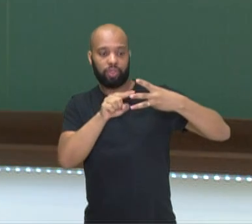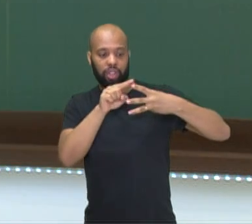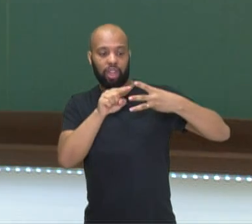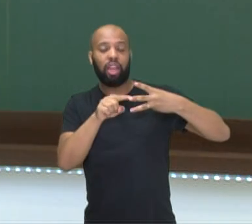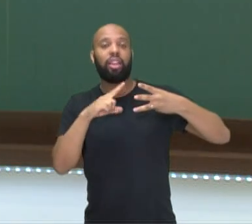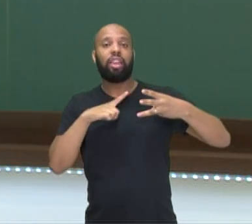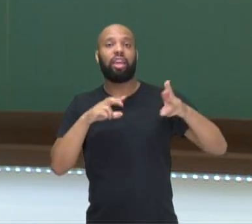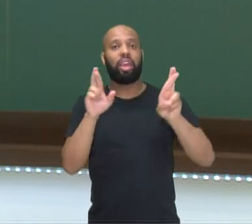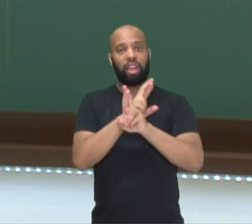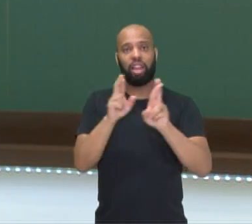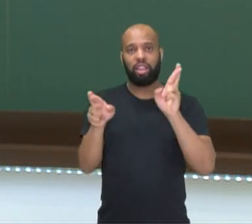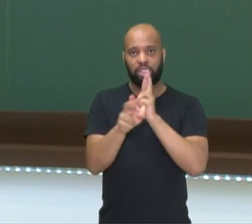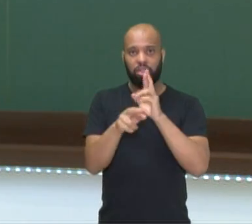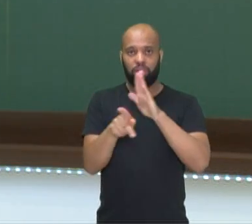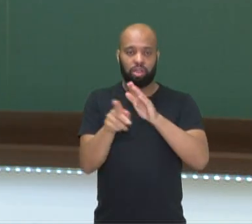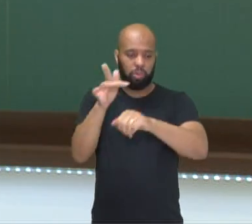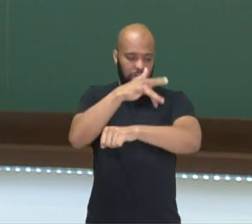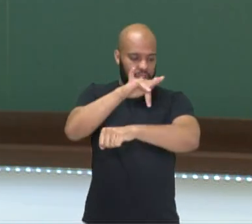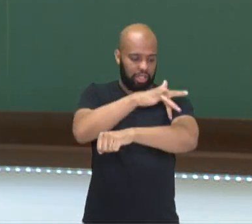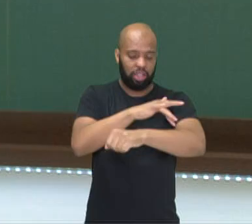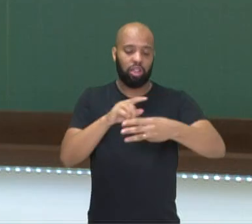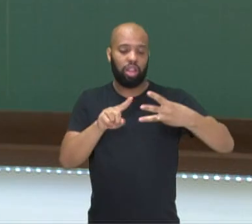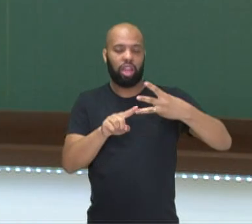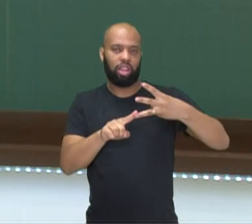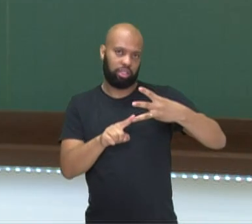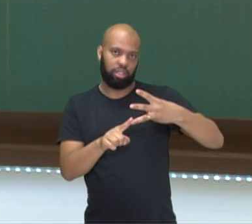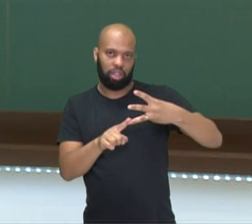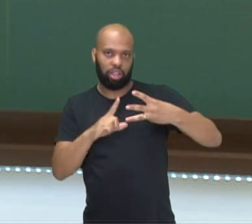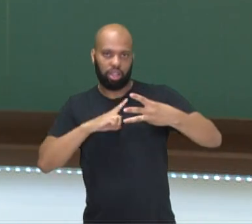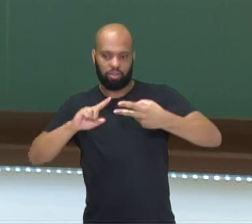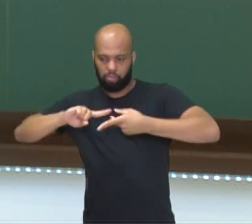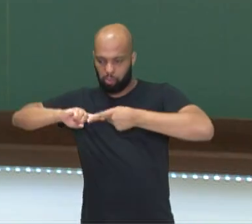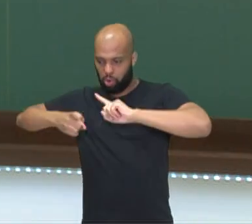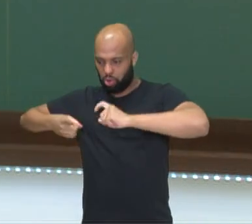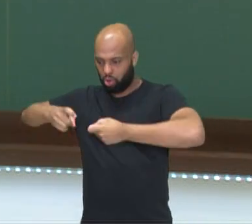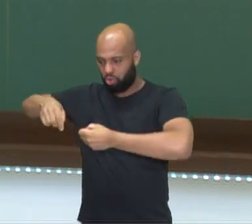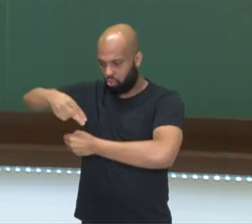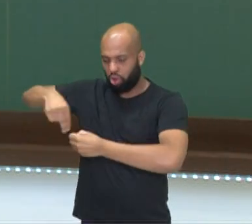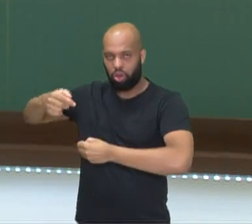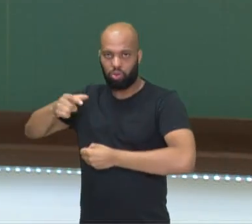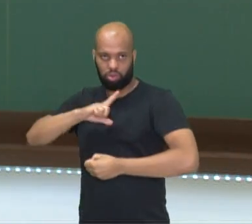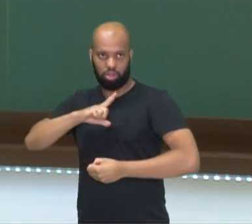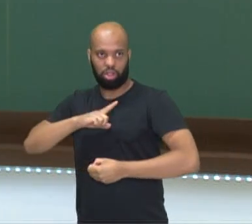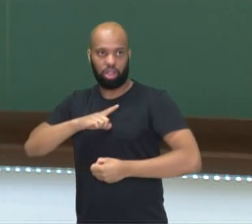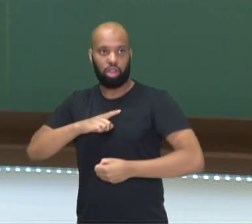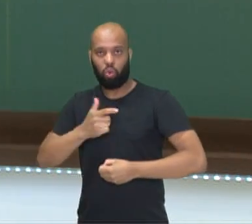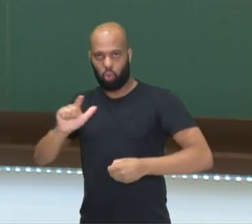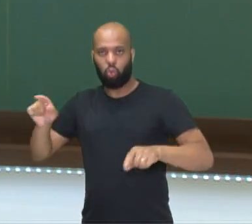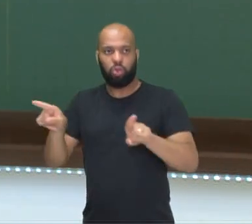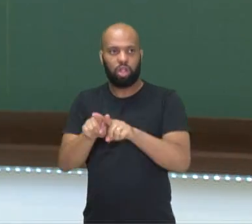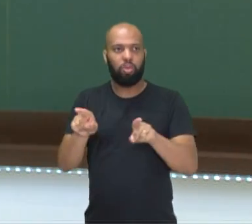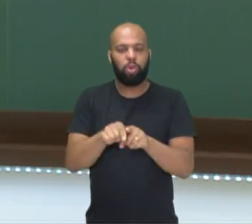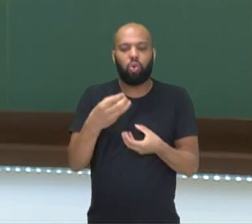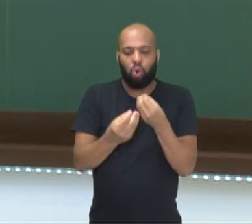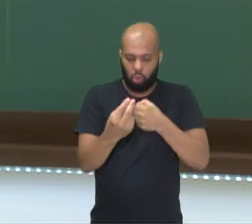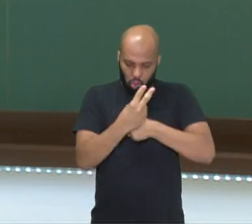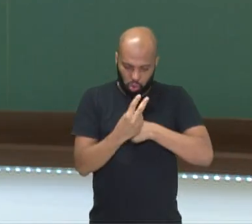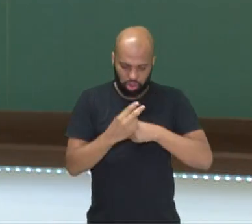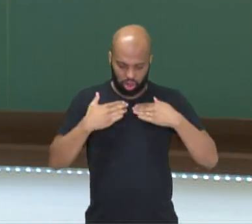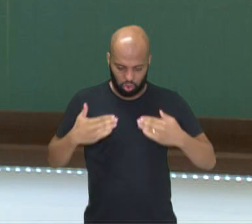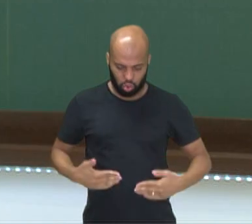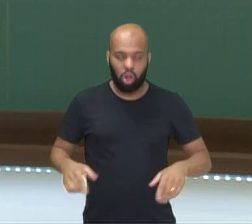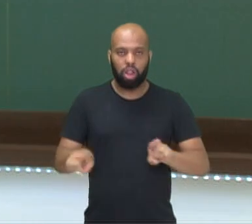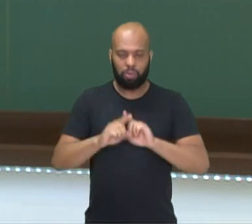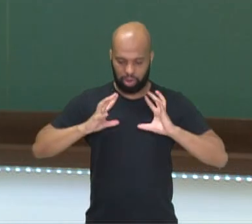com mosquitos, e a amebíase. E cuidados para a prevenção de protozoose, né? Cuidarmos do nosso corpo, da nossa